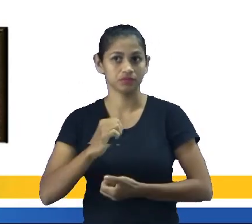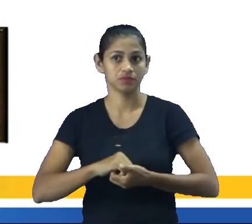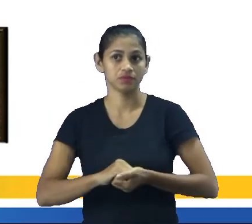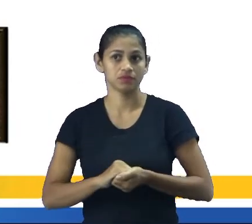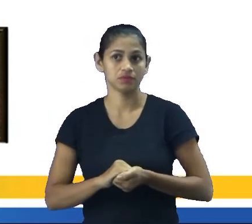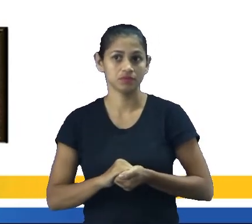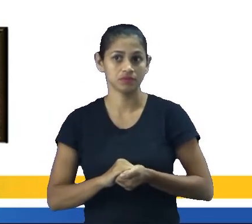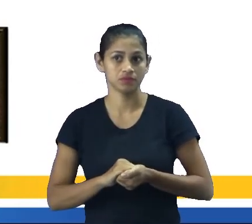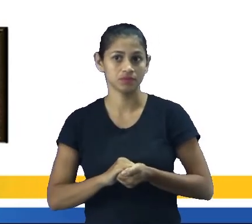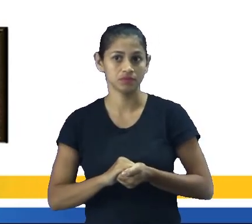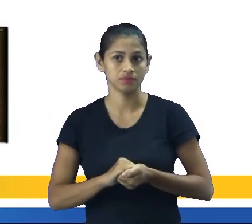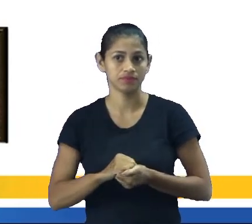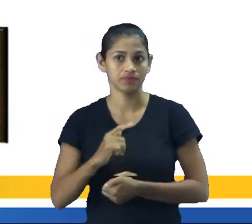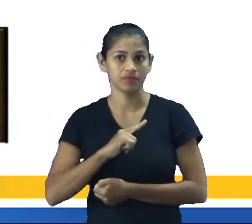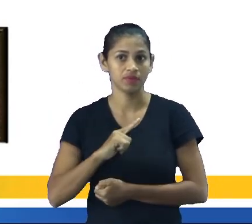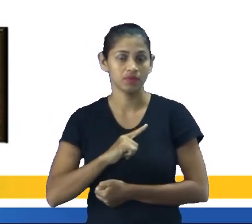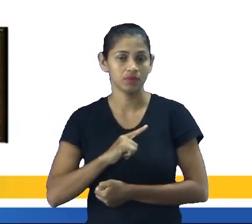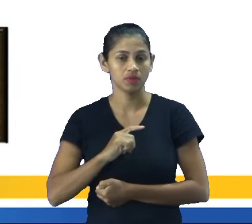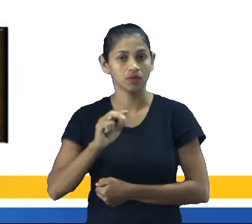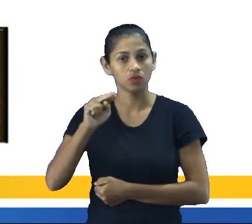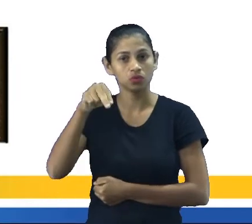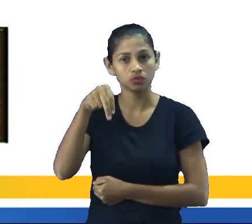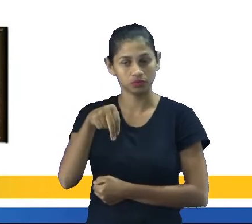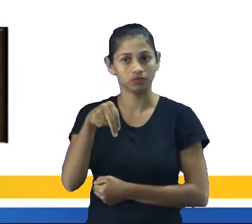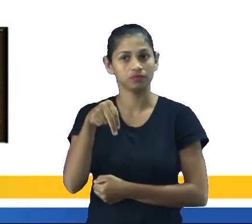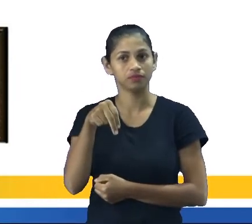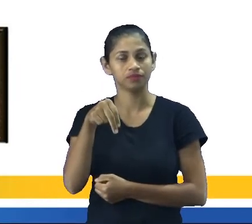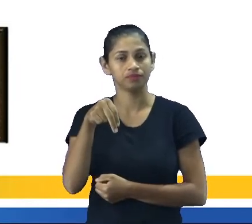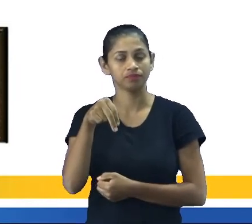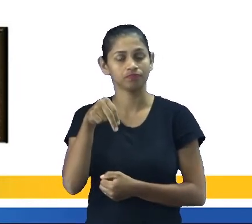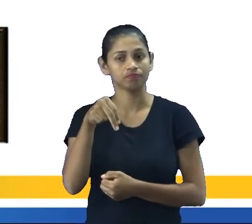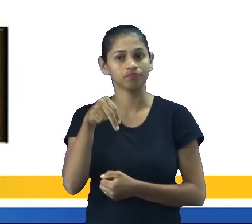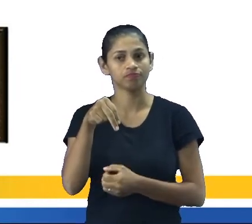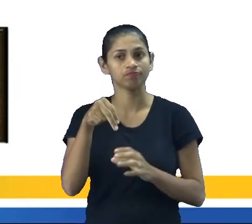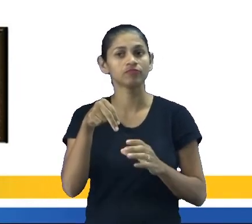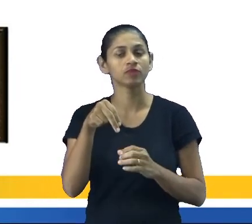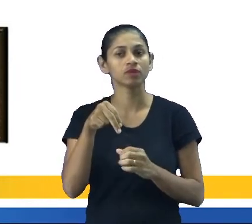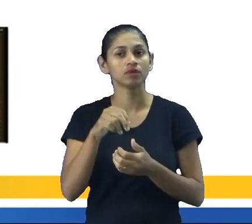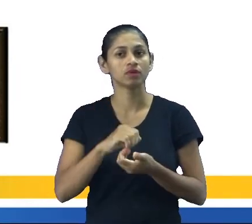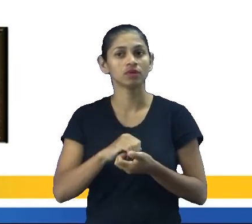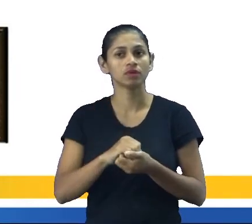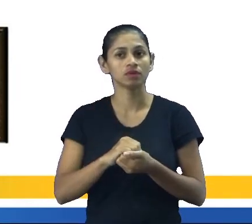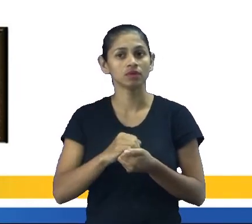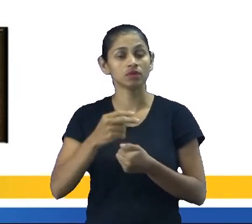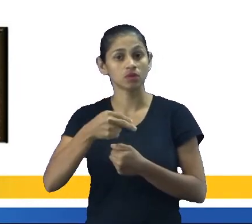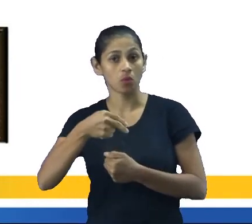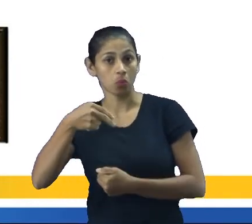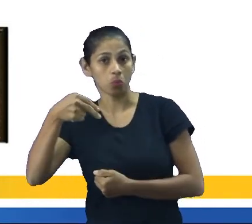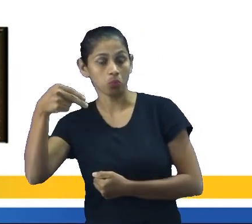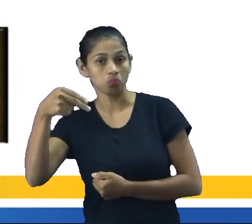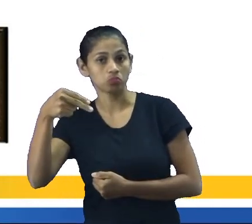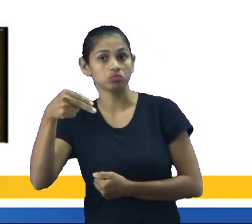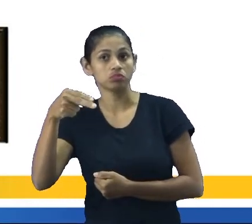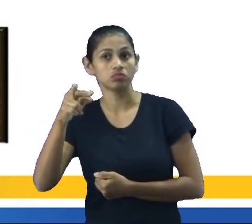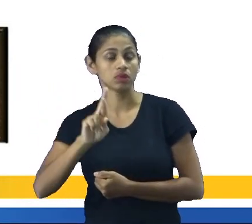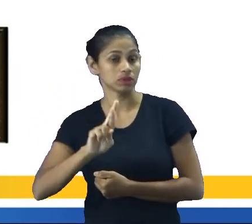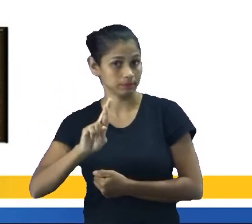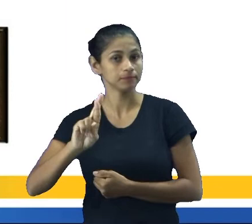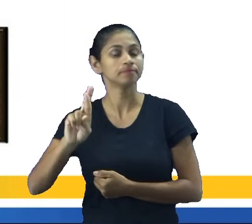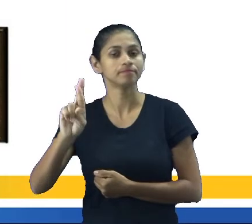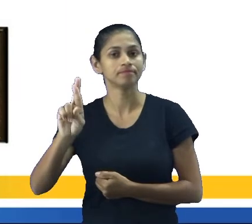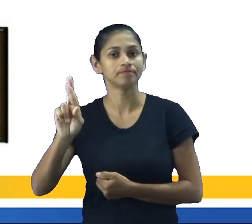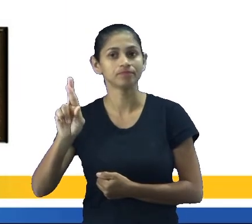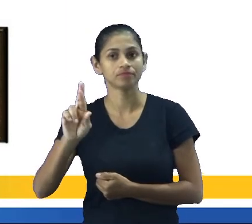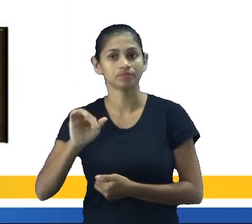orgânicos. Então, aqui, ó, a gente tem o nitrogênio e no lugar do hidrogênio a gente vai colocar outros